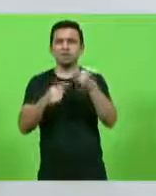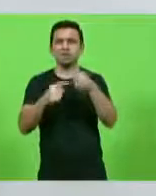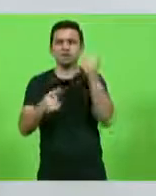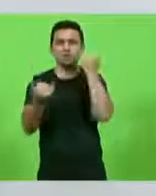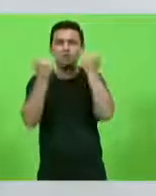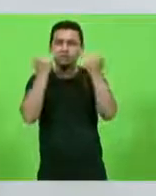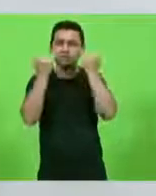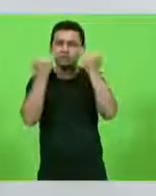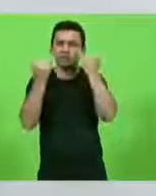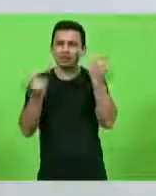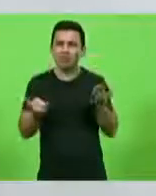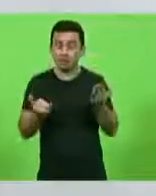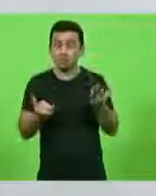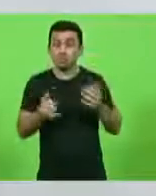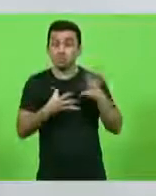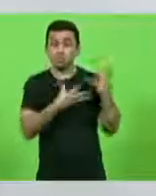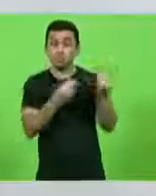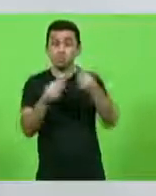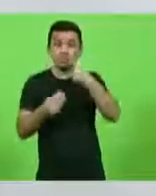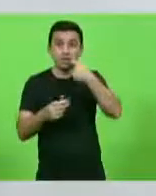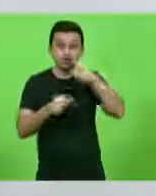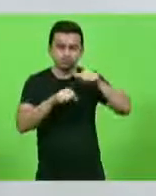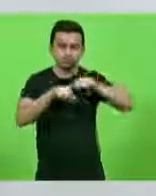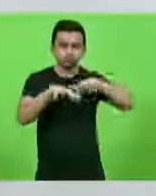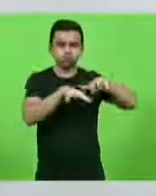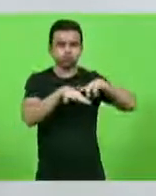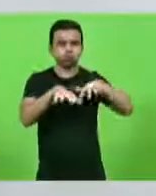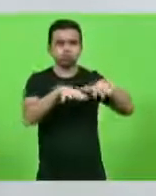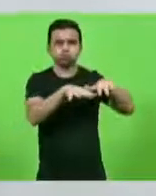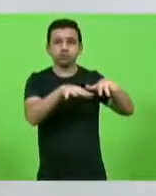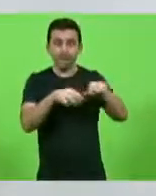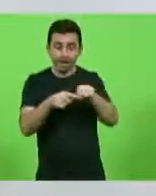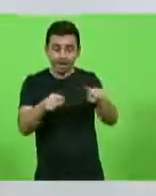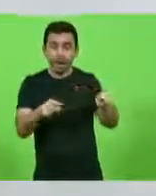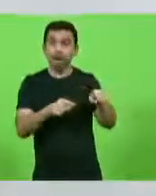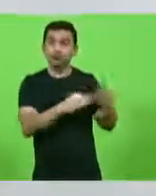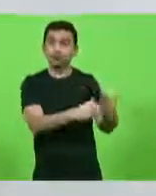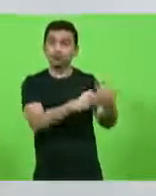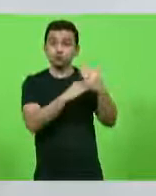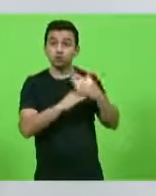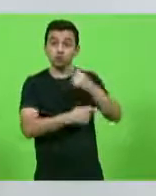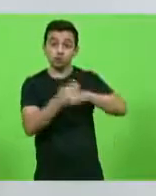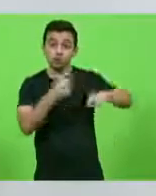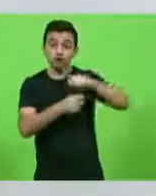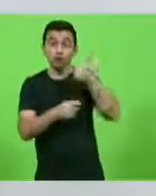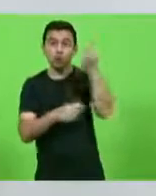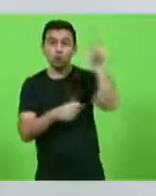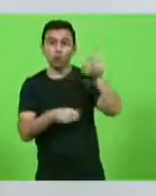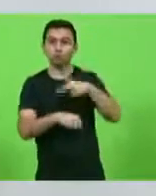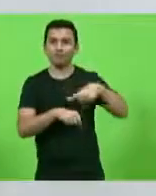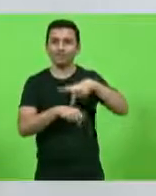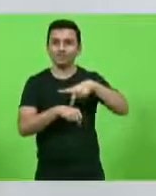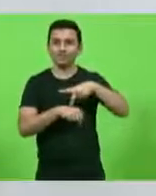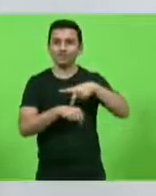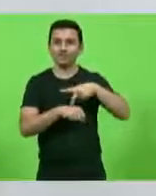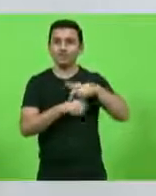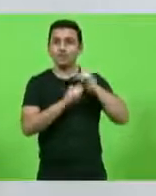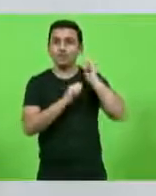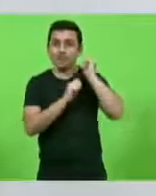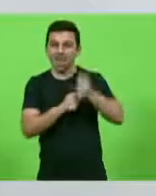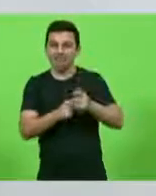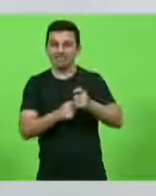informações. Esses cardumes que por aqui passam vão fomentar a economia de outros países que pescam de